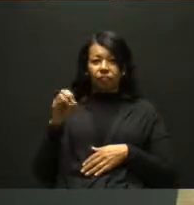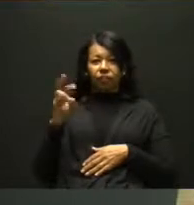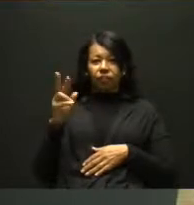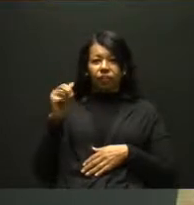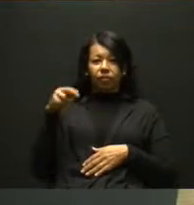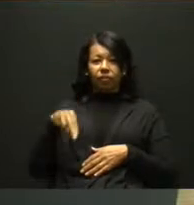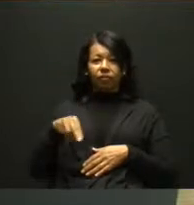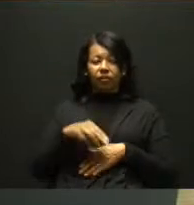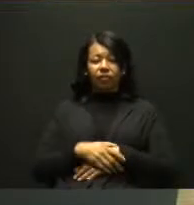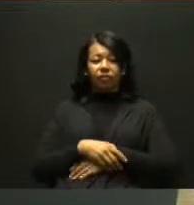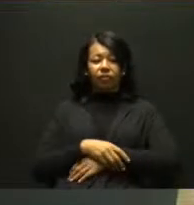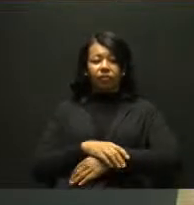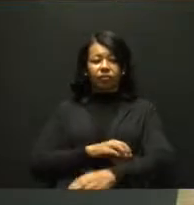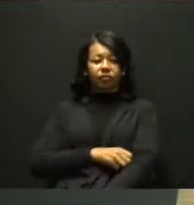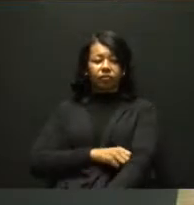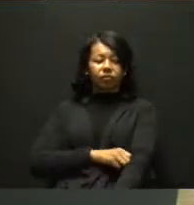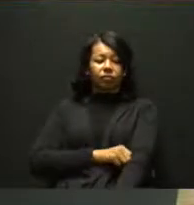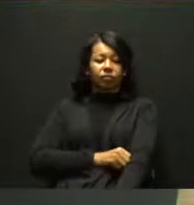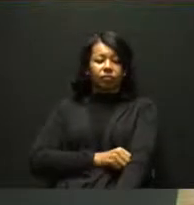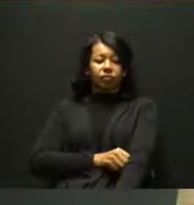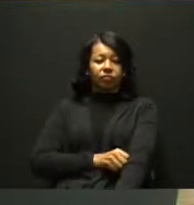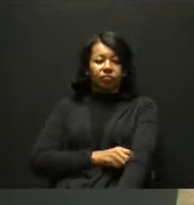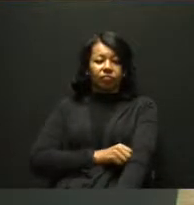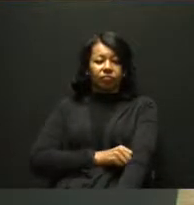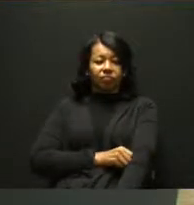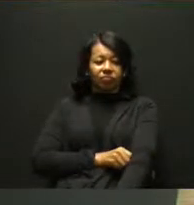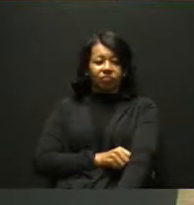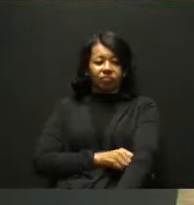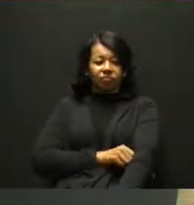e depois vereador sérgio